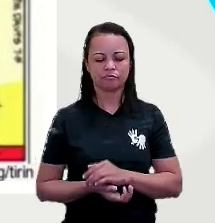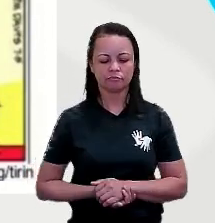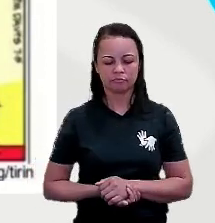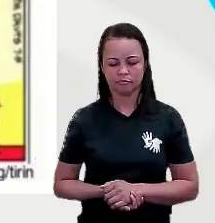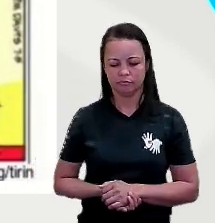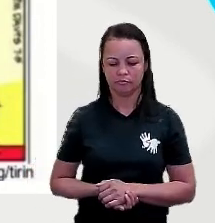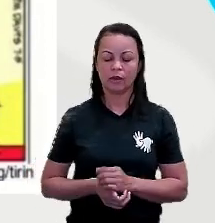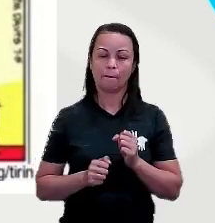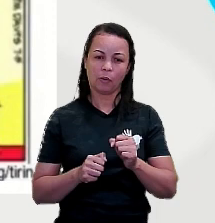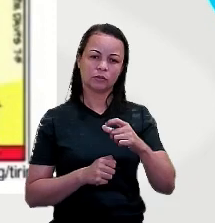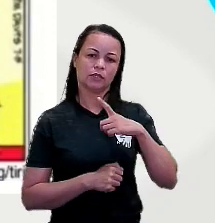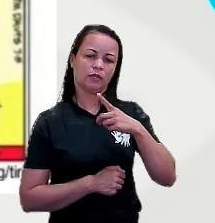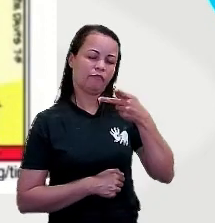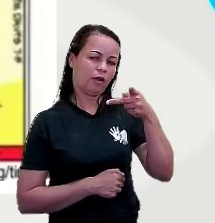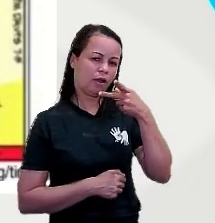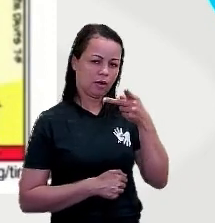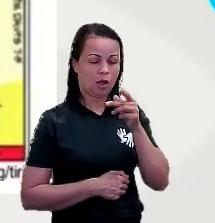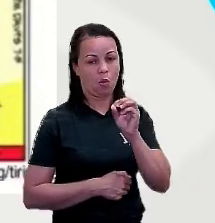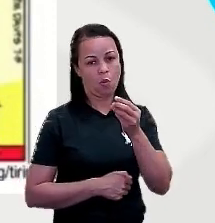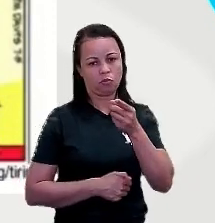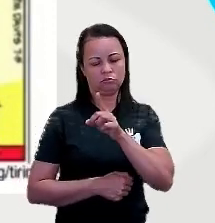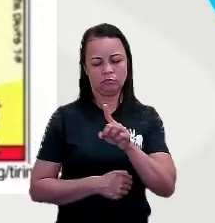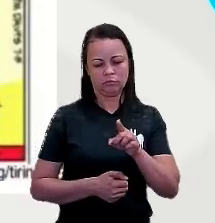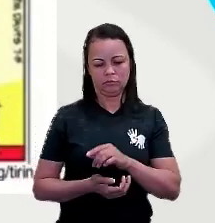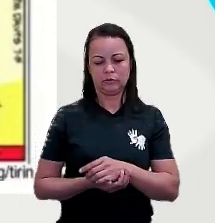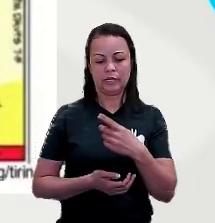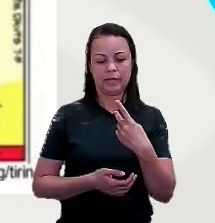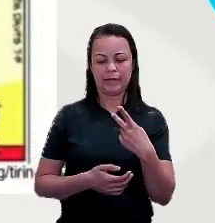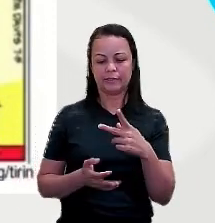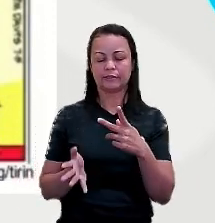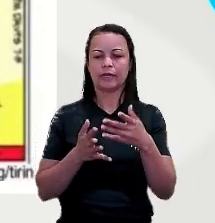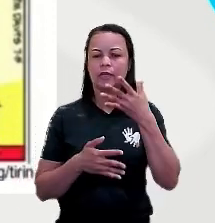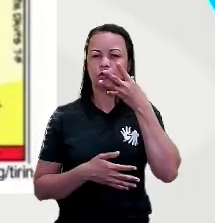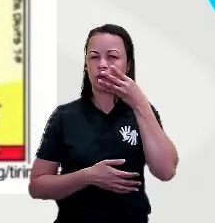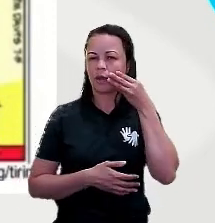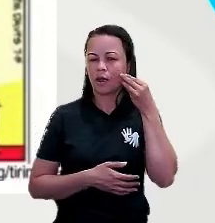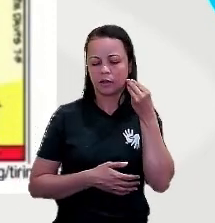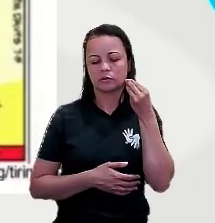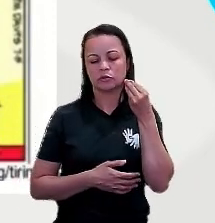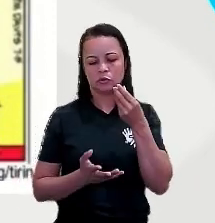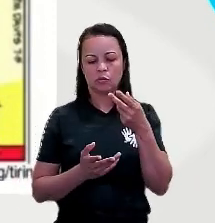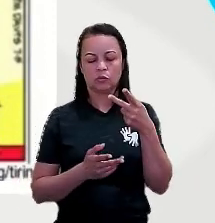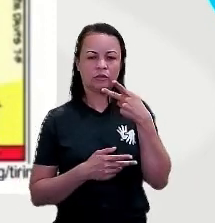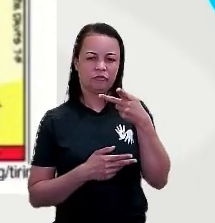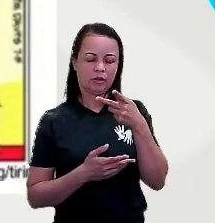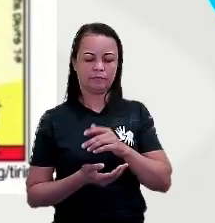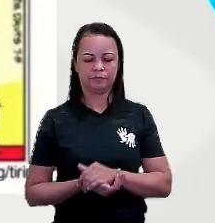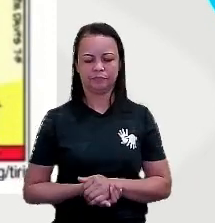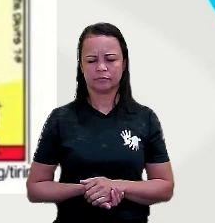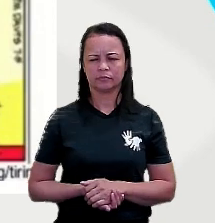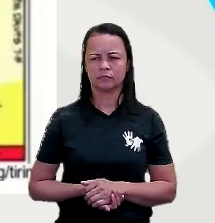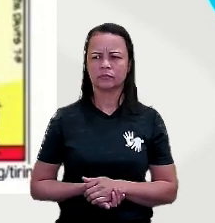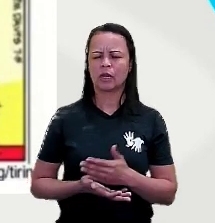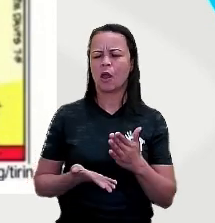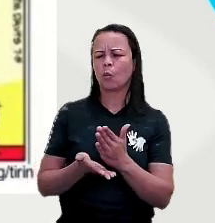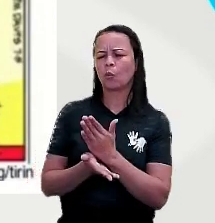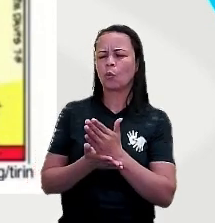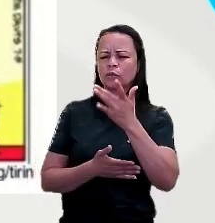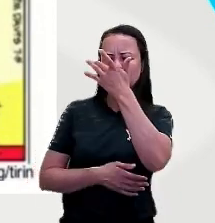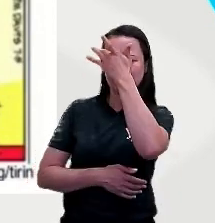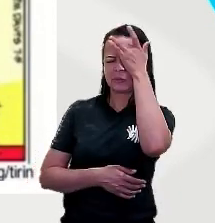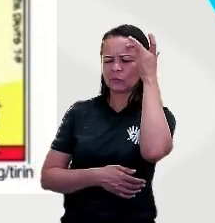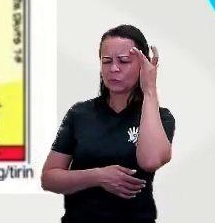aqui é uma tirinha do gato Garfield, né? Onde ele está falando com o seu dono. Aí o dono diz assim: algumas